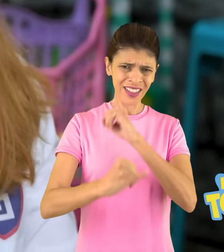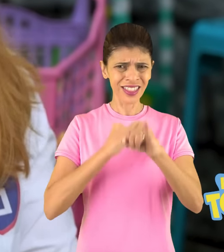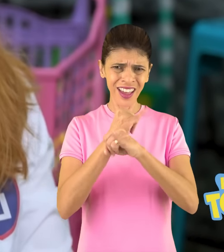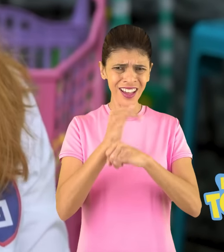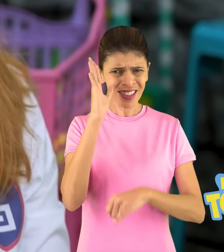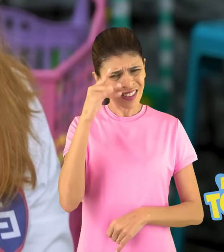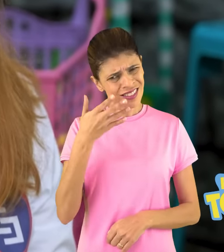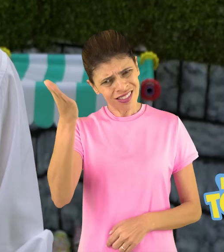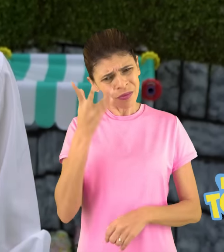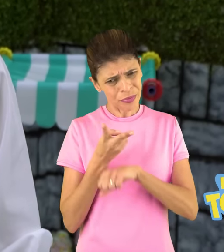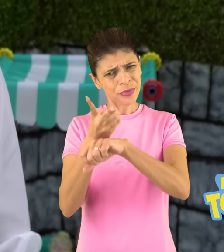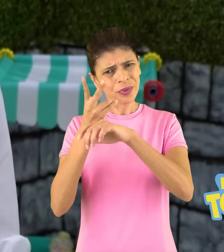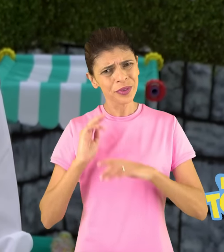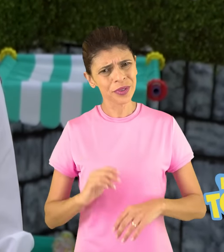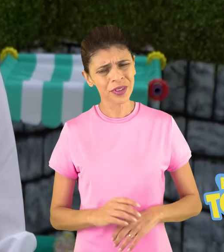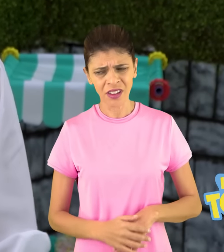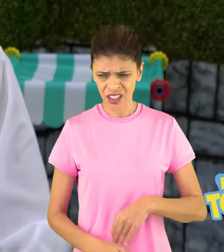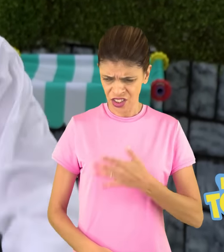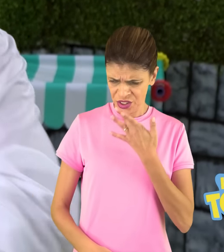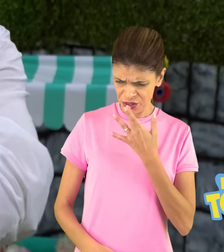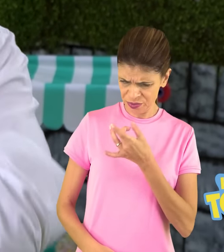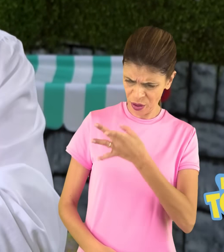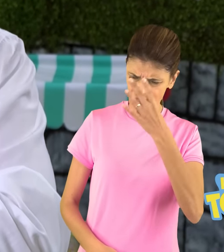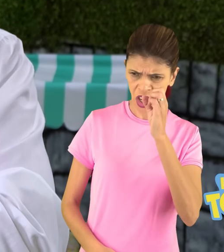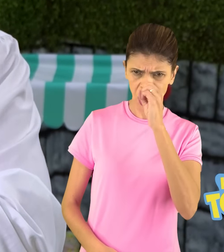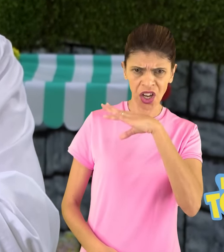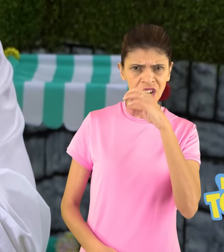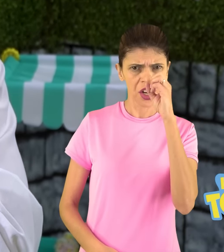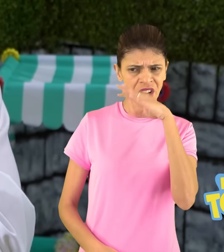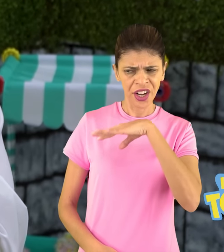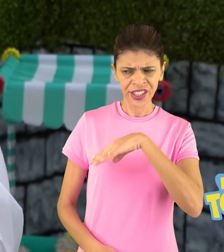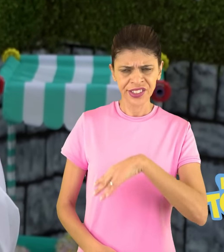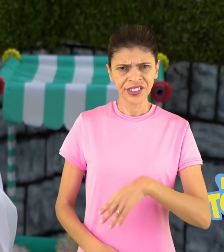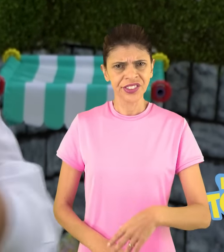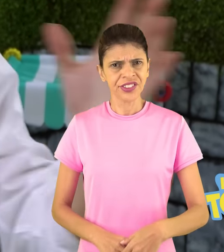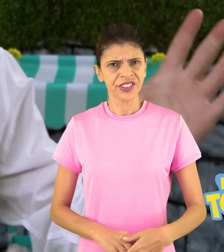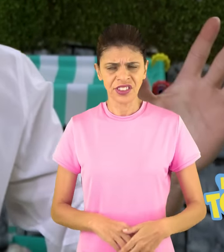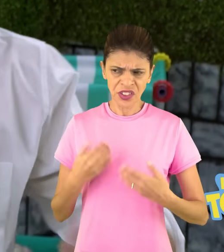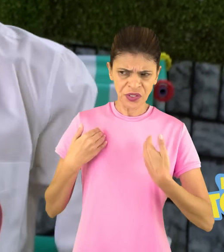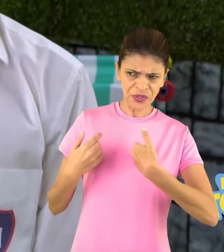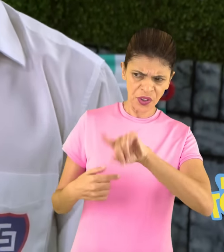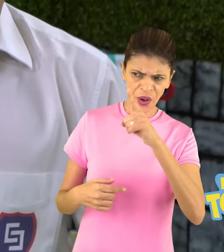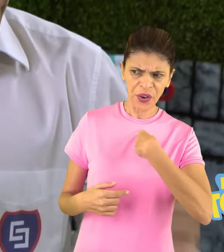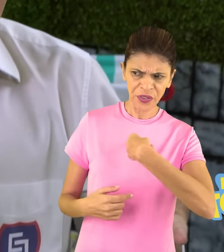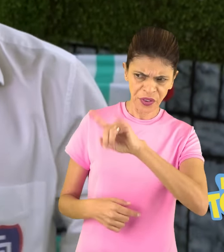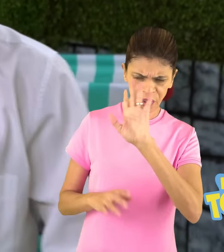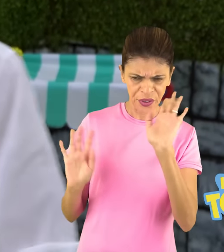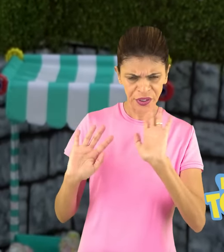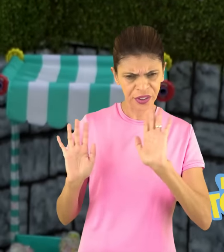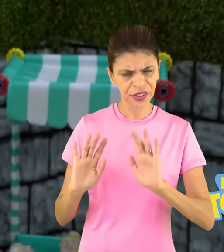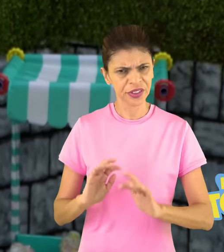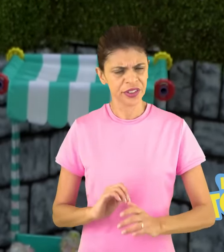lá. Procura na internet. Oxi! Que grossa, hein? Já tô indo, tá? Falou.